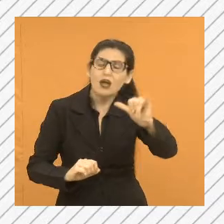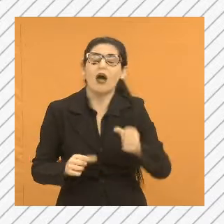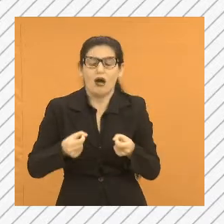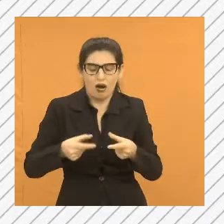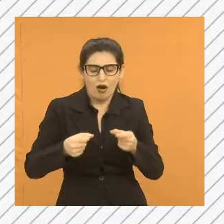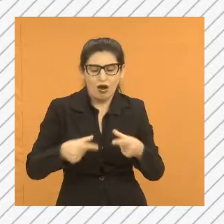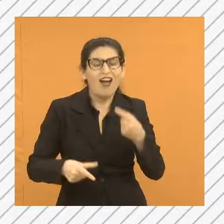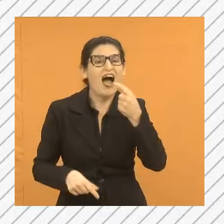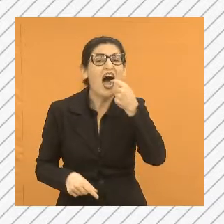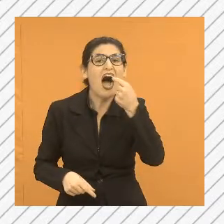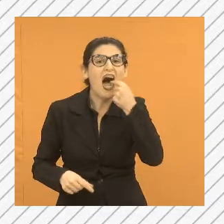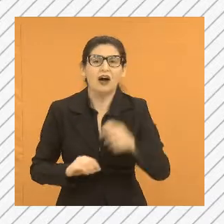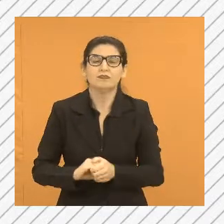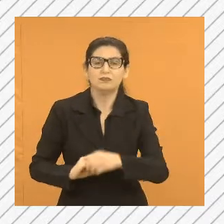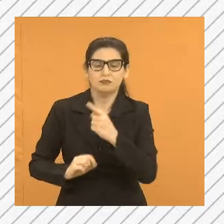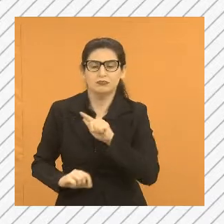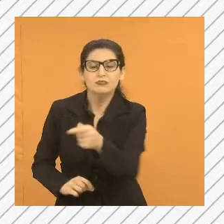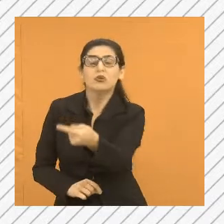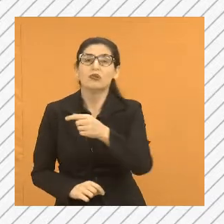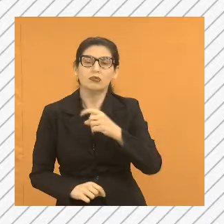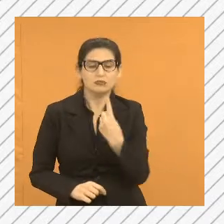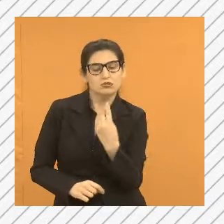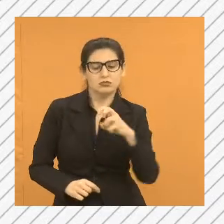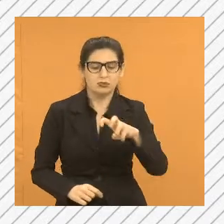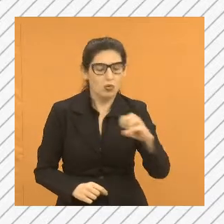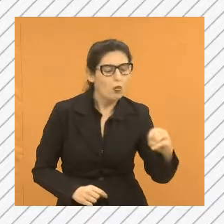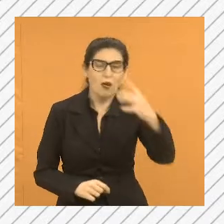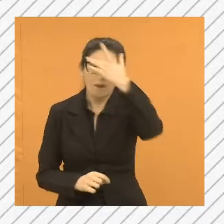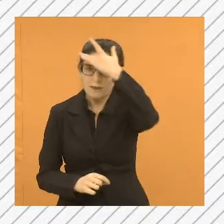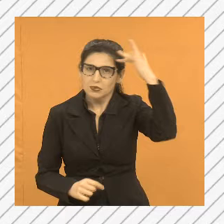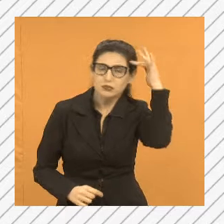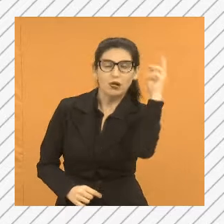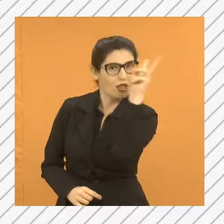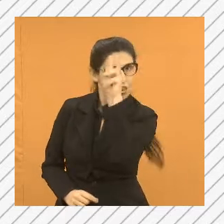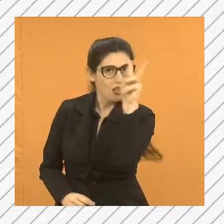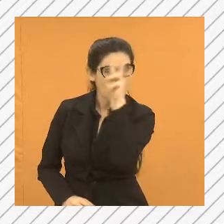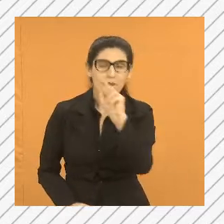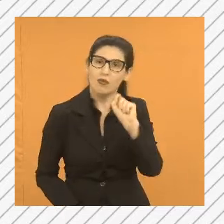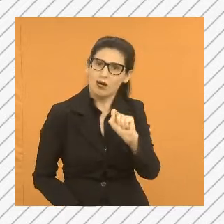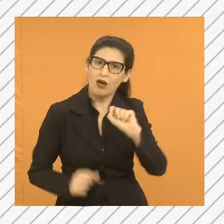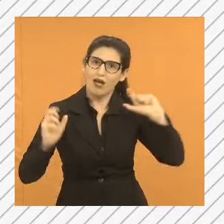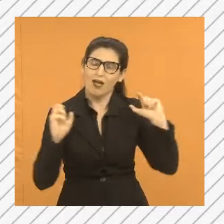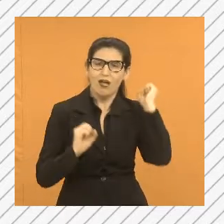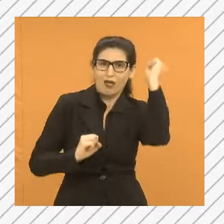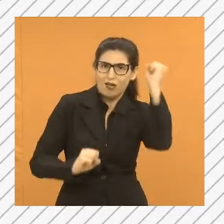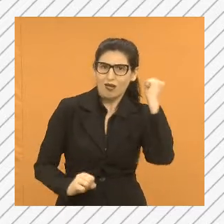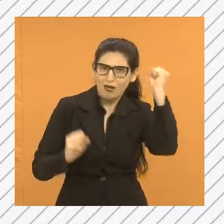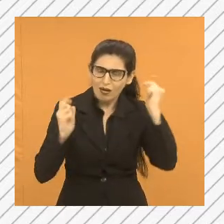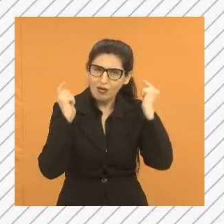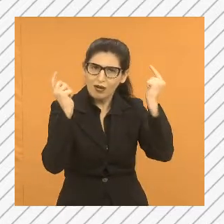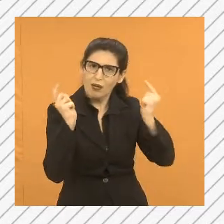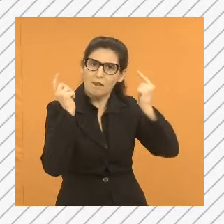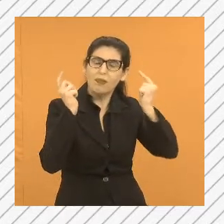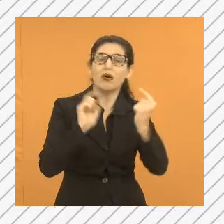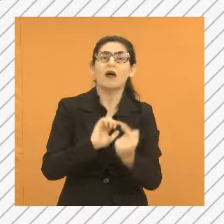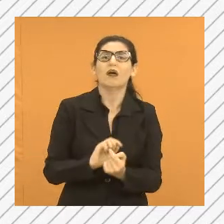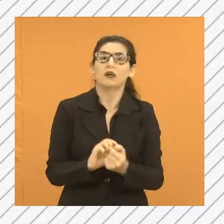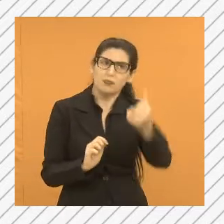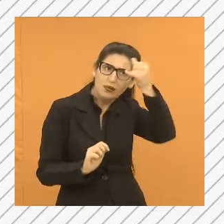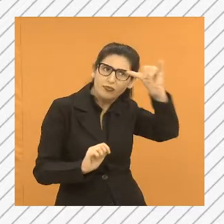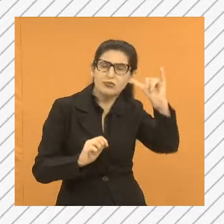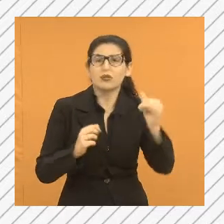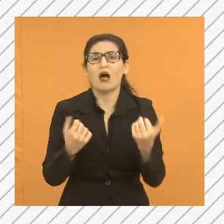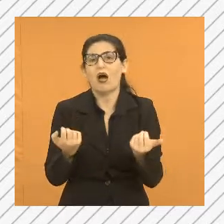atendeu 1.150 pessoas, lembrando que parte dessa campanha está no primeiro quadrimestre,